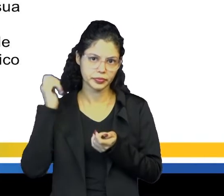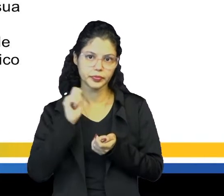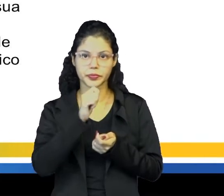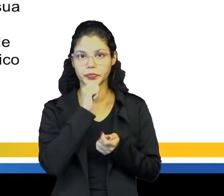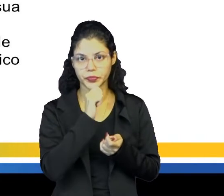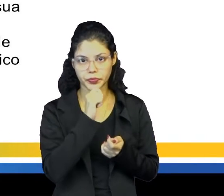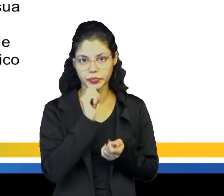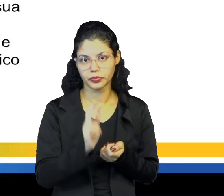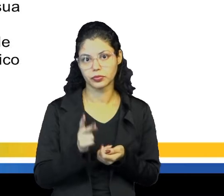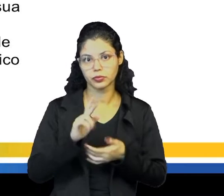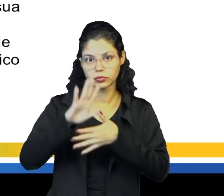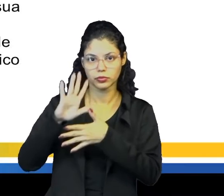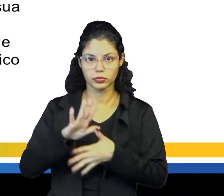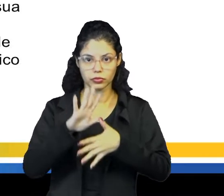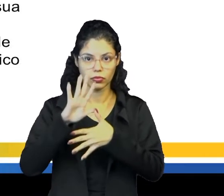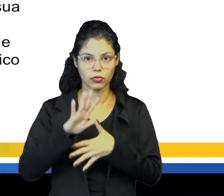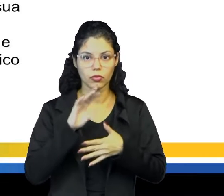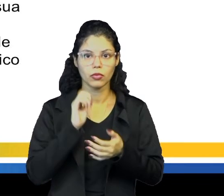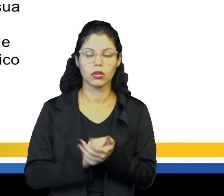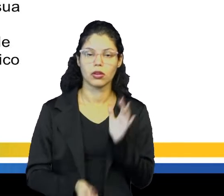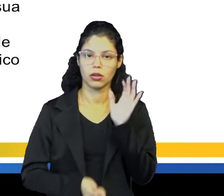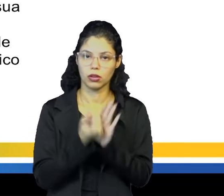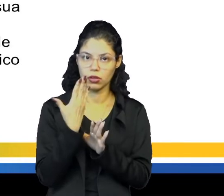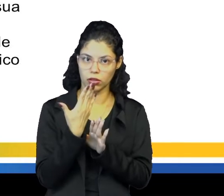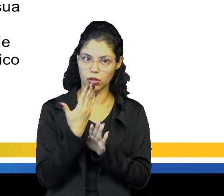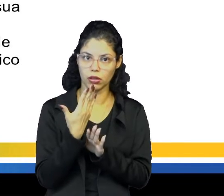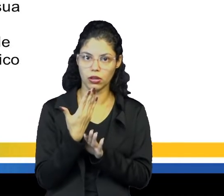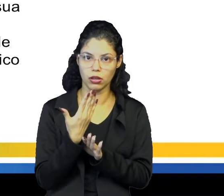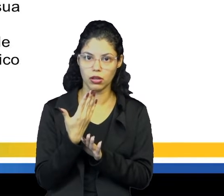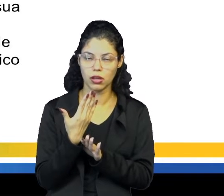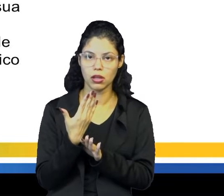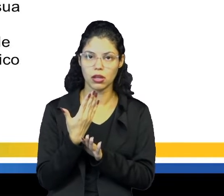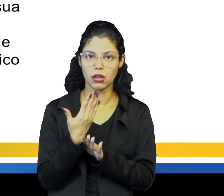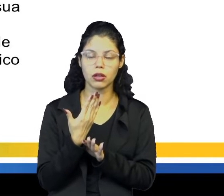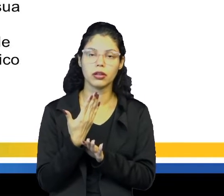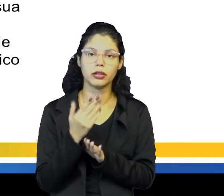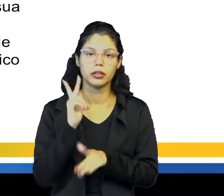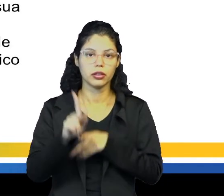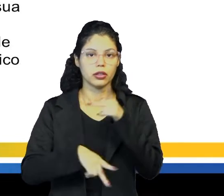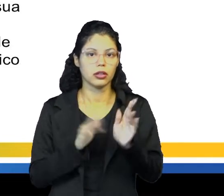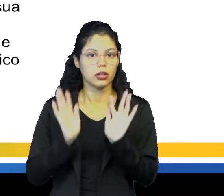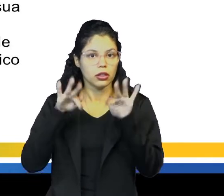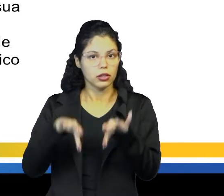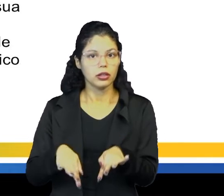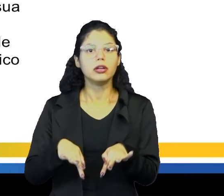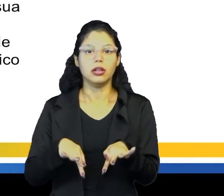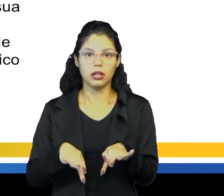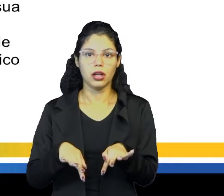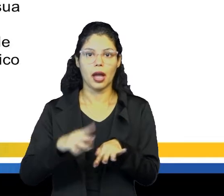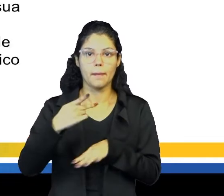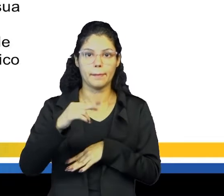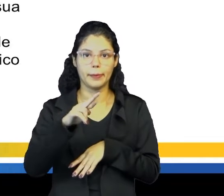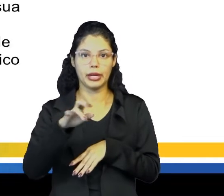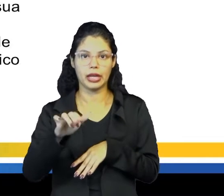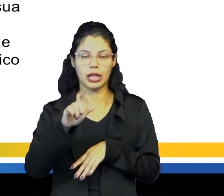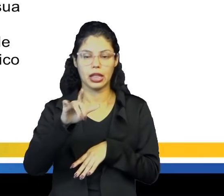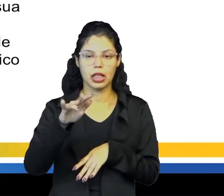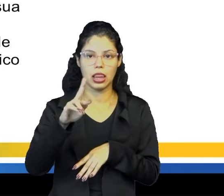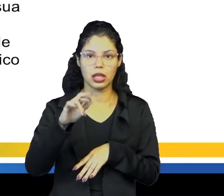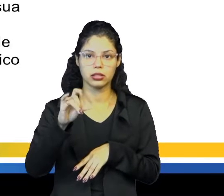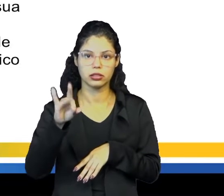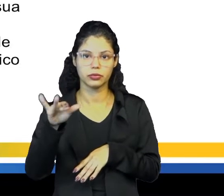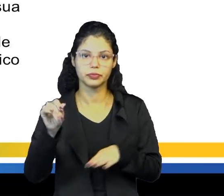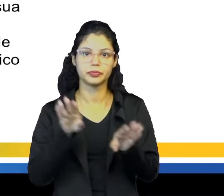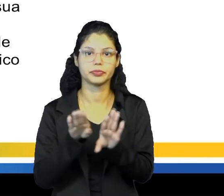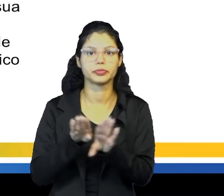da Mesoamérica. Ela surge ali na civilização zapoteca, né, no final do período pré-clássico, né, após ali o